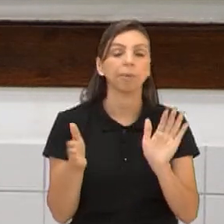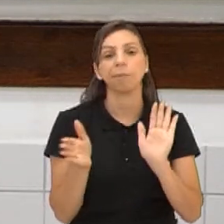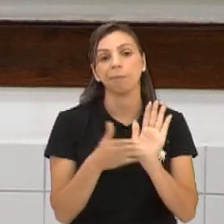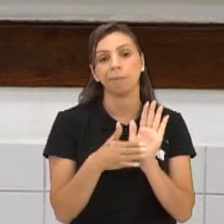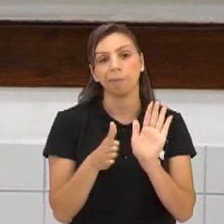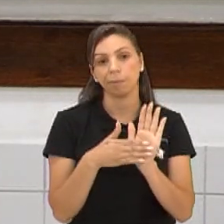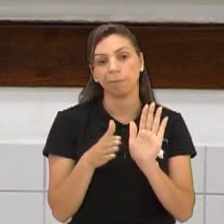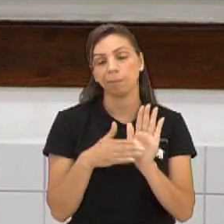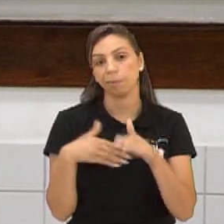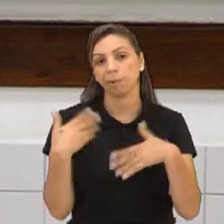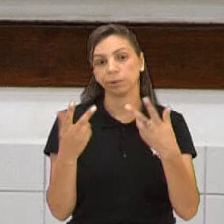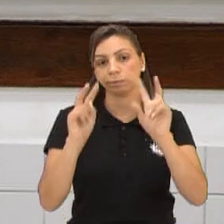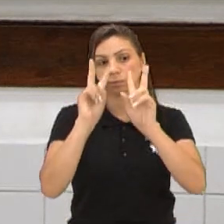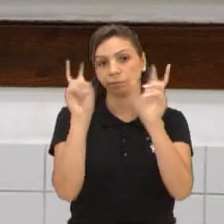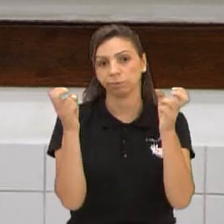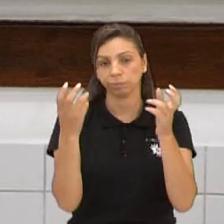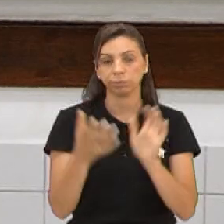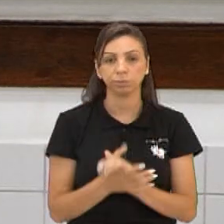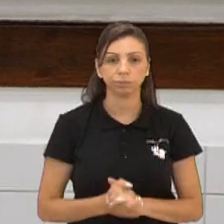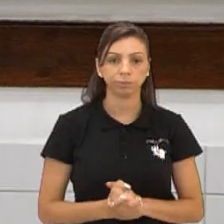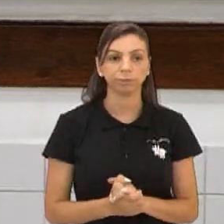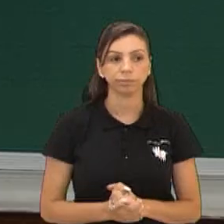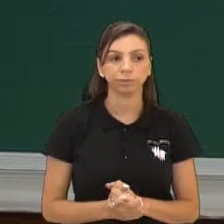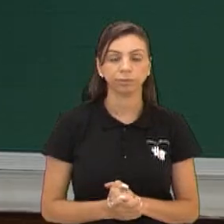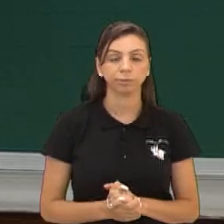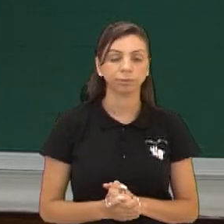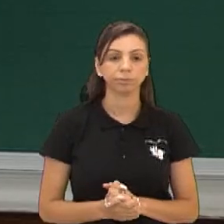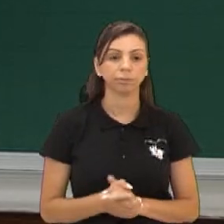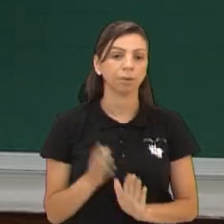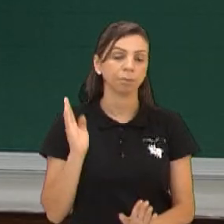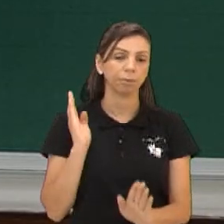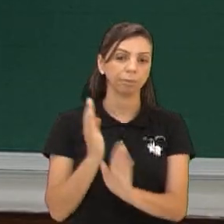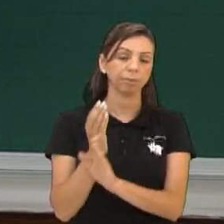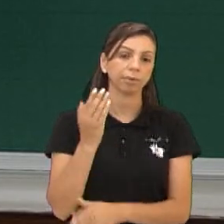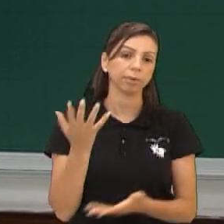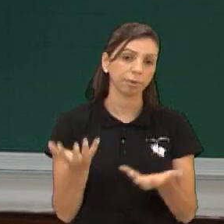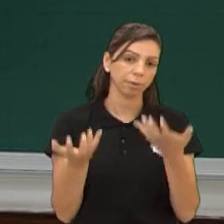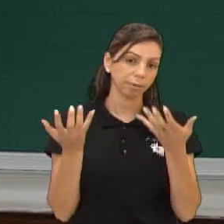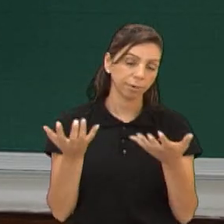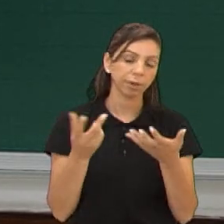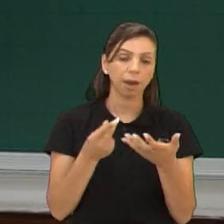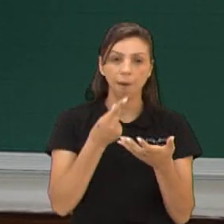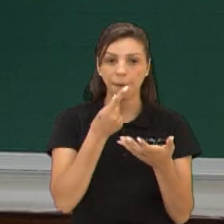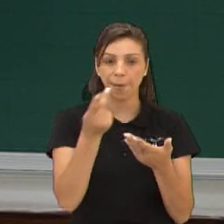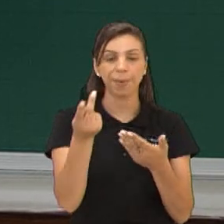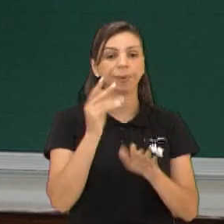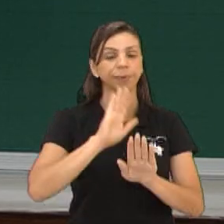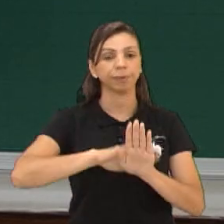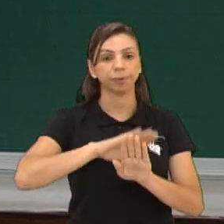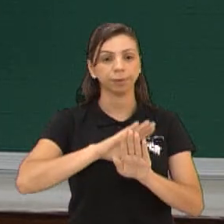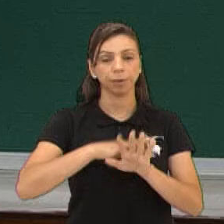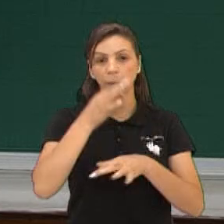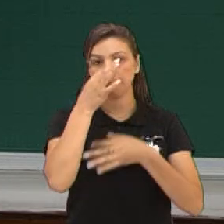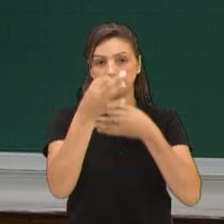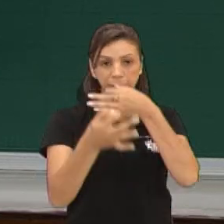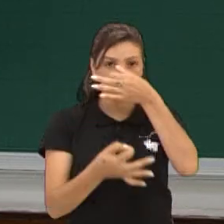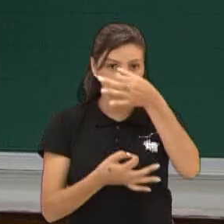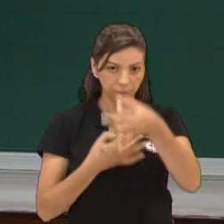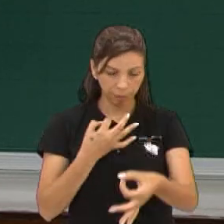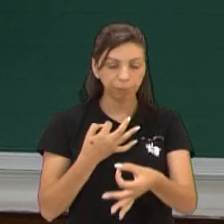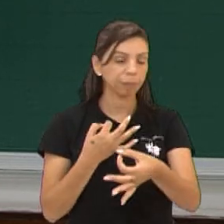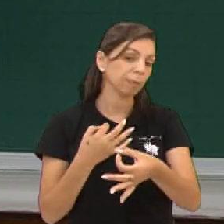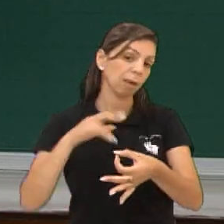propósito dessa construção quem por isso que quando eu construo uma falácia Eu tô construindo um